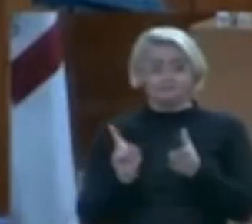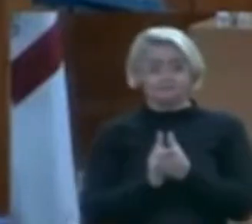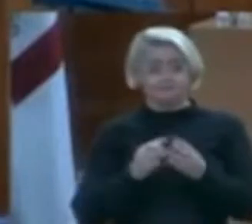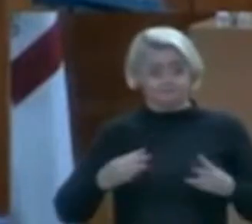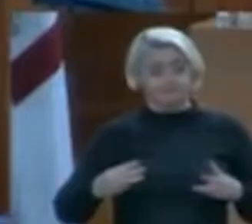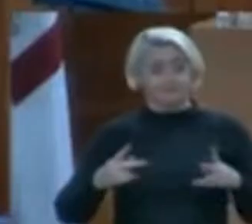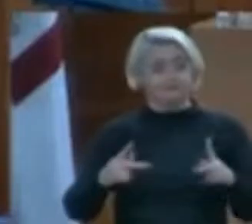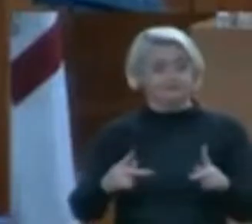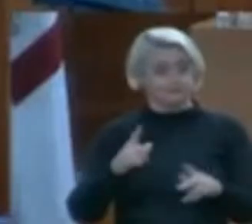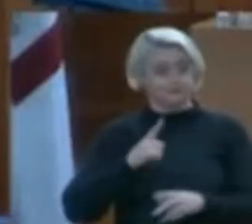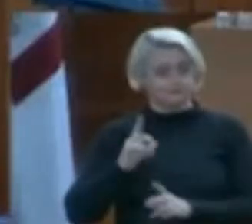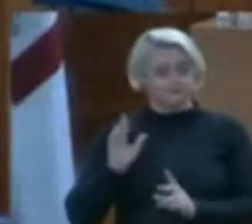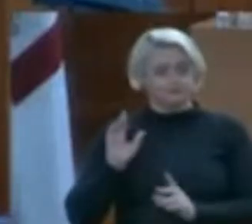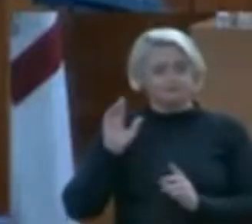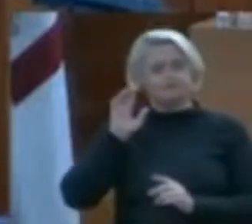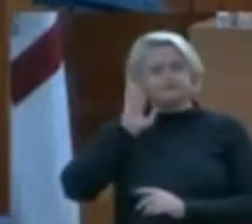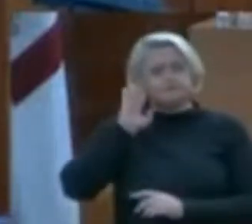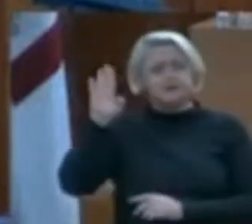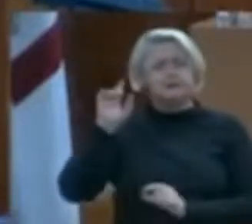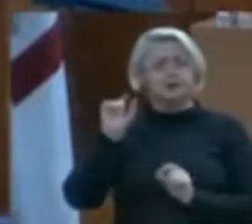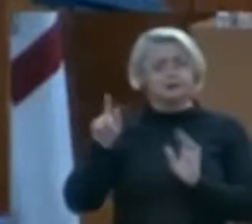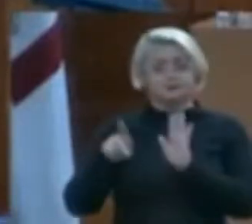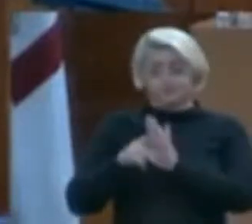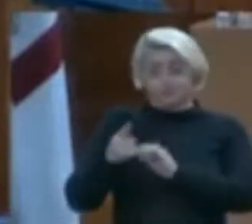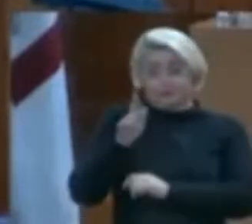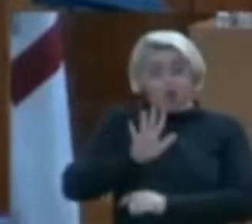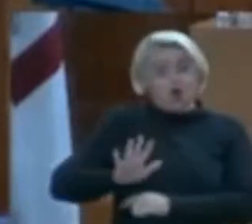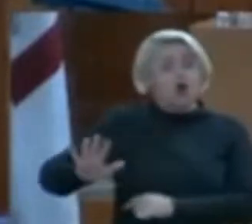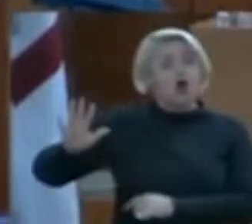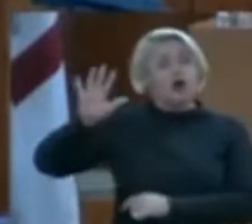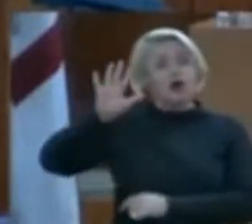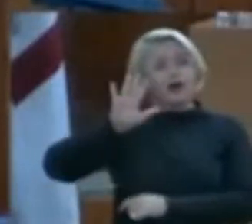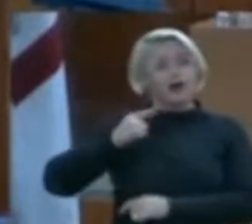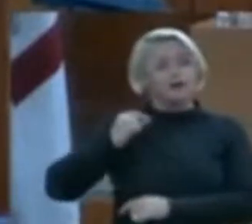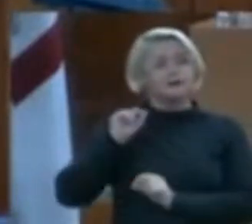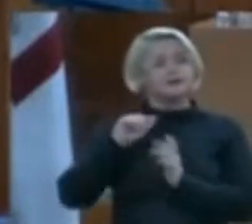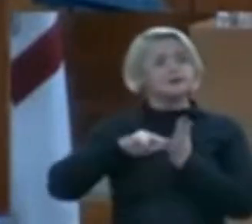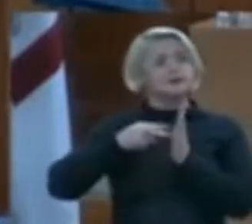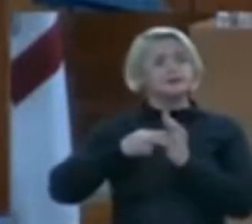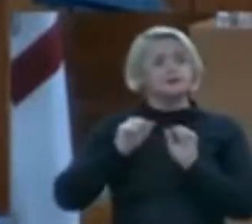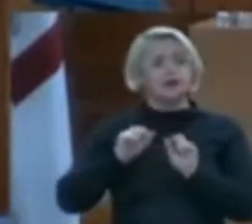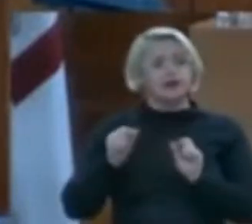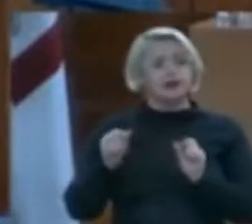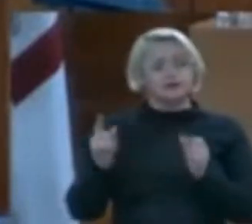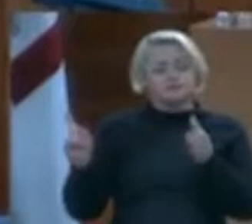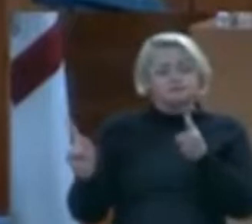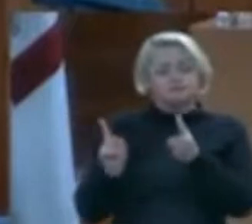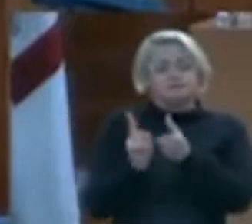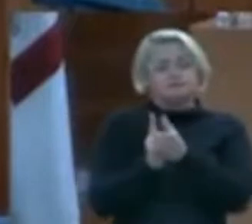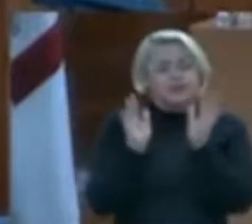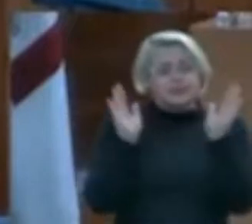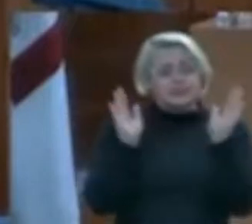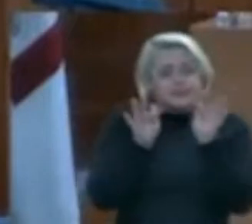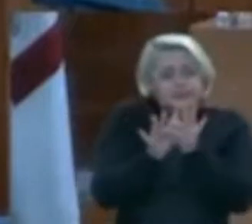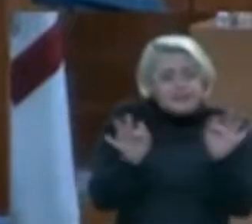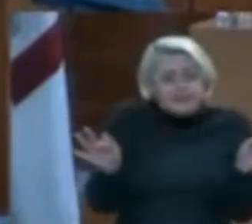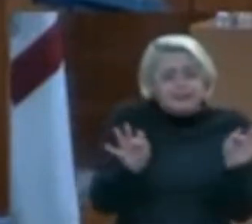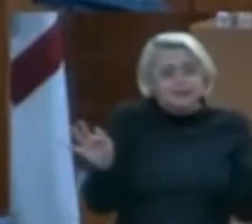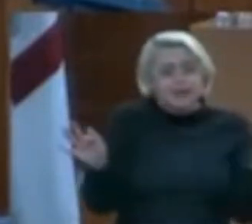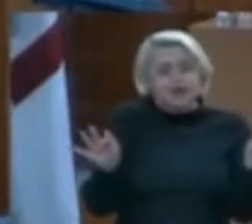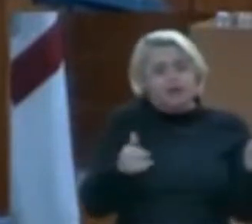Brasileiro, em especial ao de Goiás, é estar perto da simplicidade e longe da